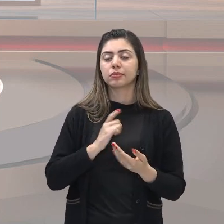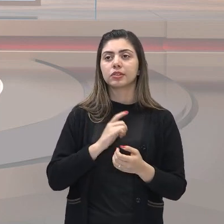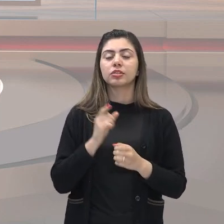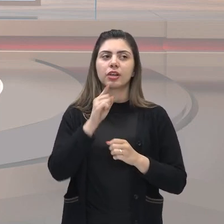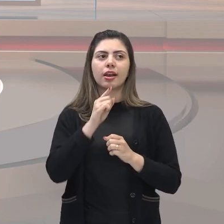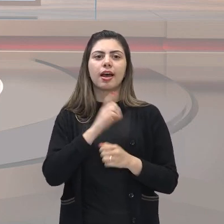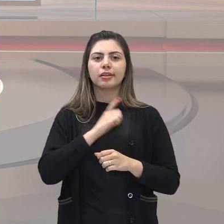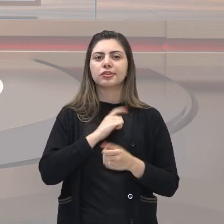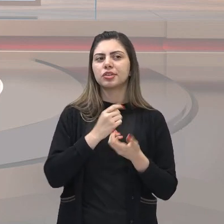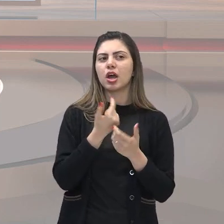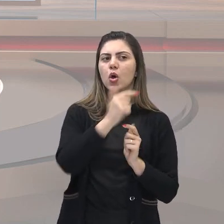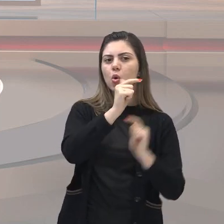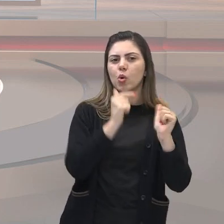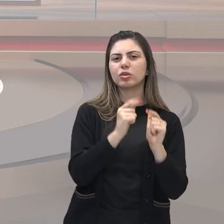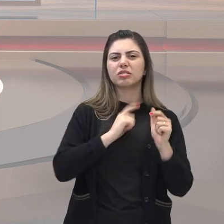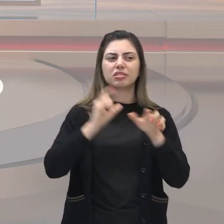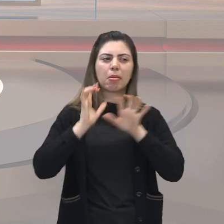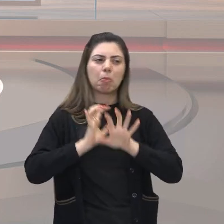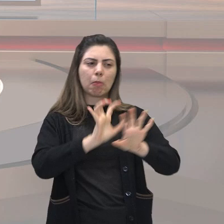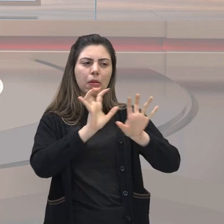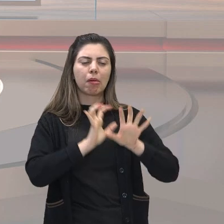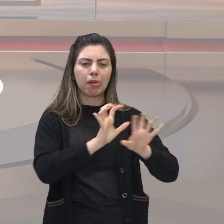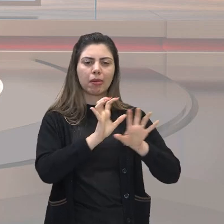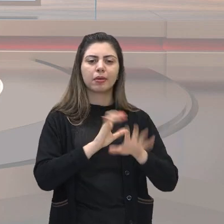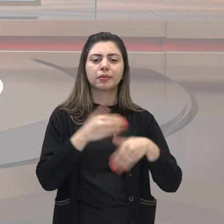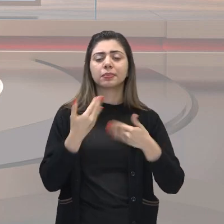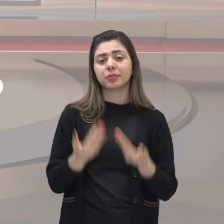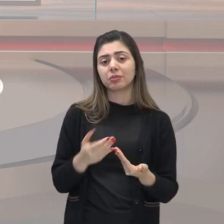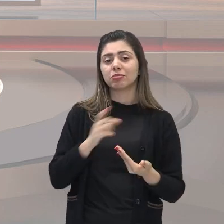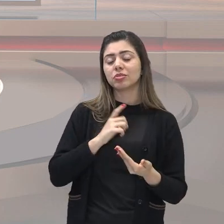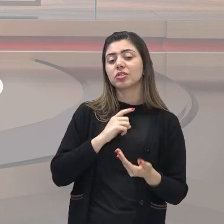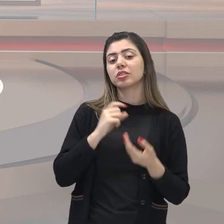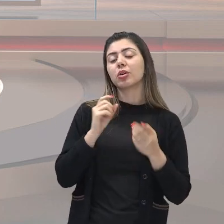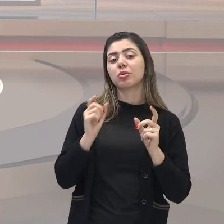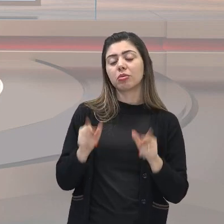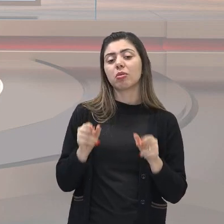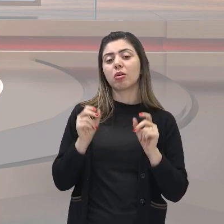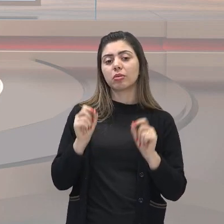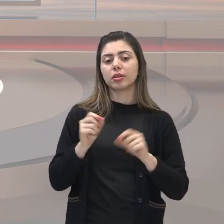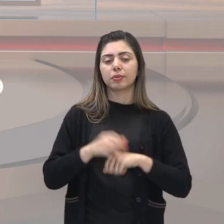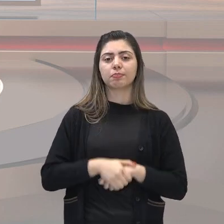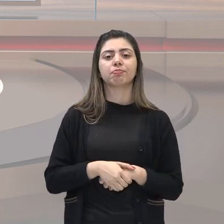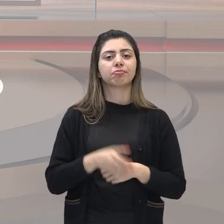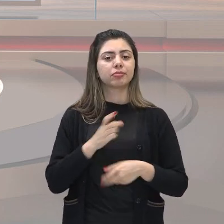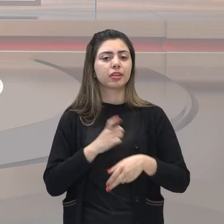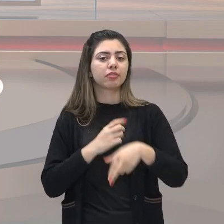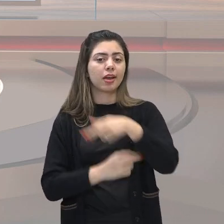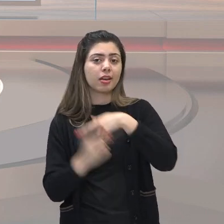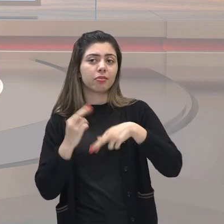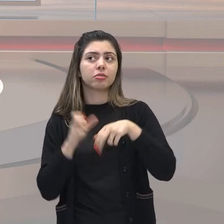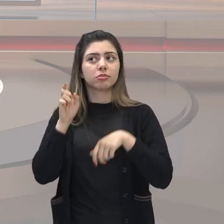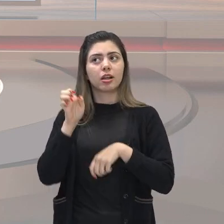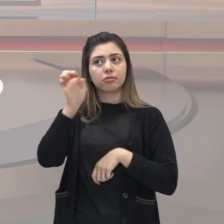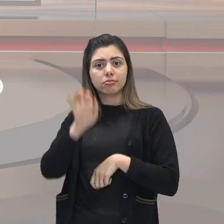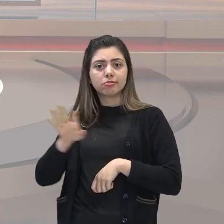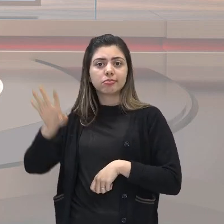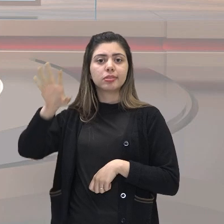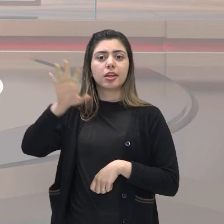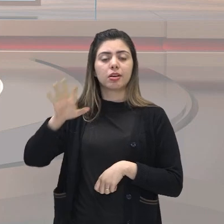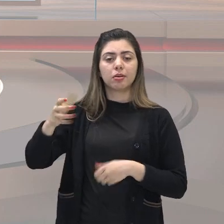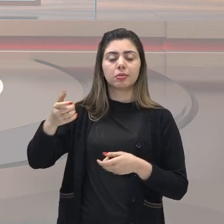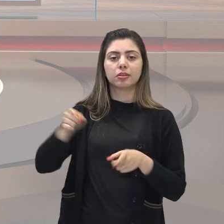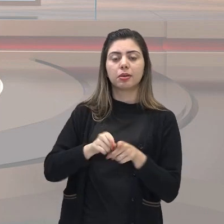continentes. E é justamente essas mesmas ideias que balizaram essas revoluções na Europa e movimentos